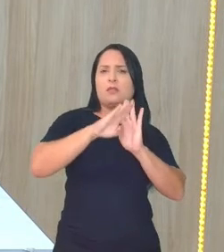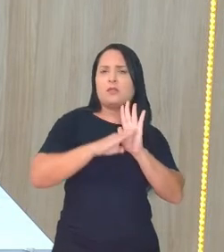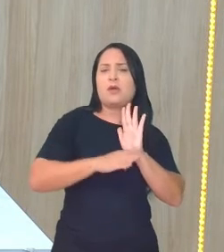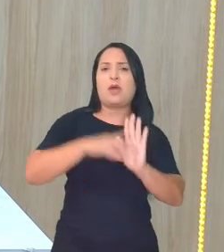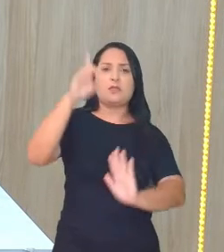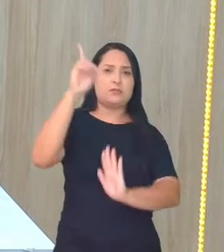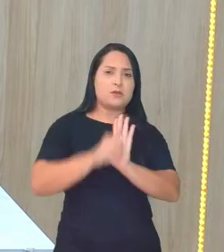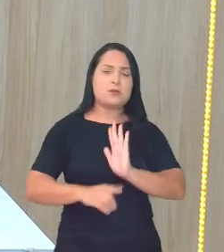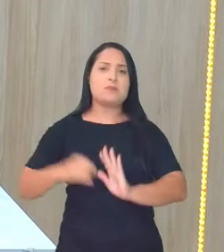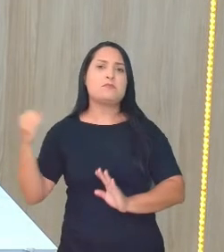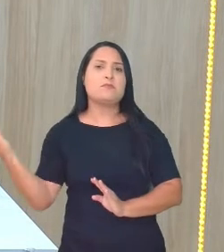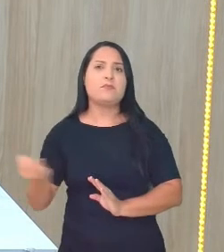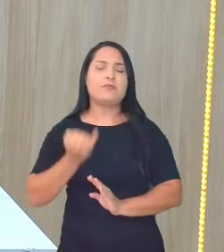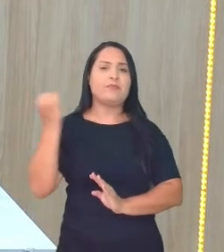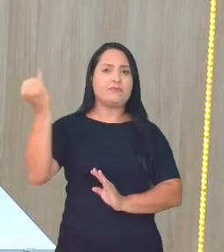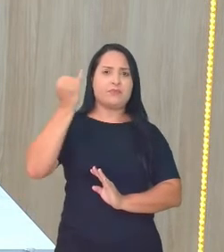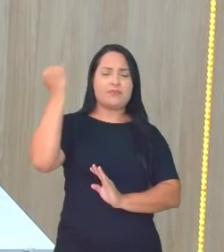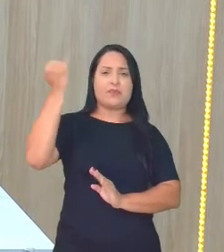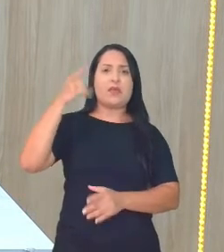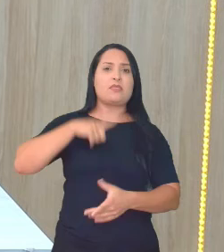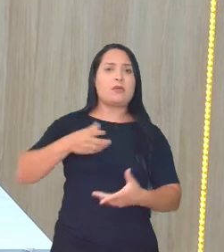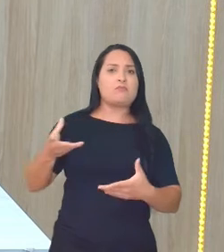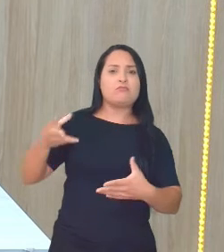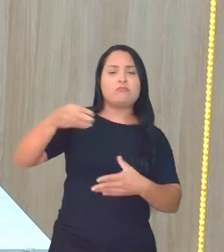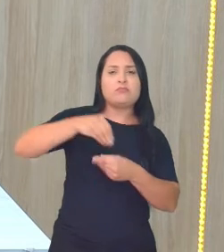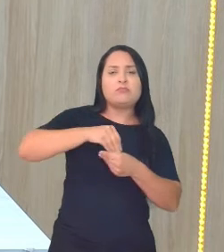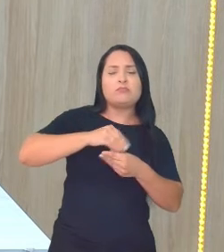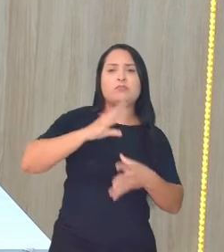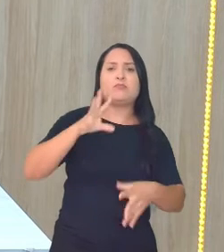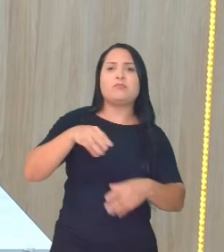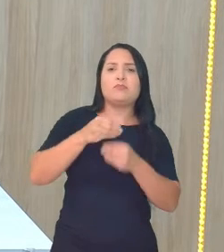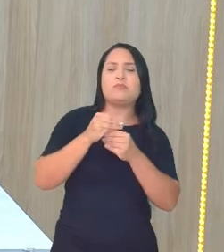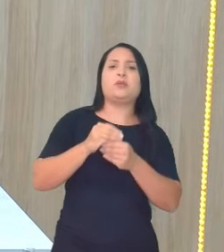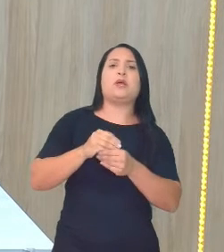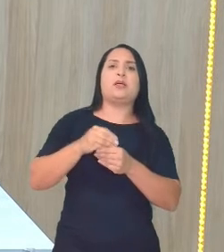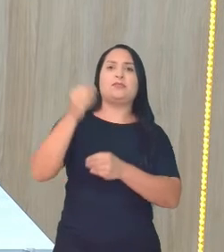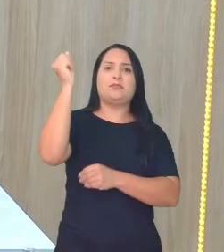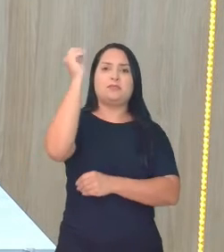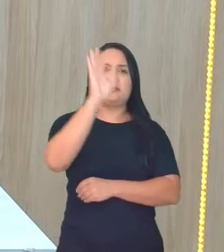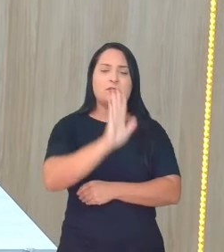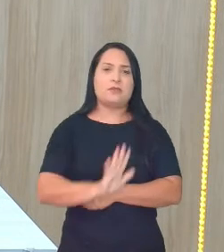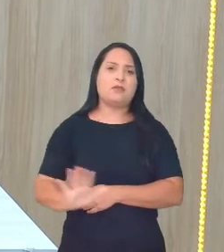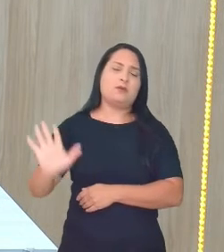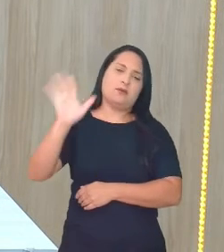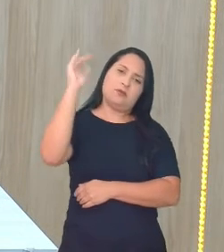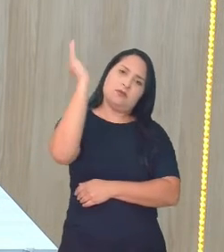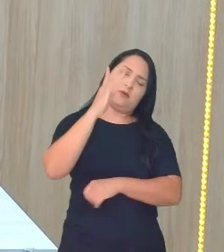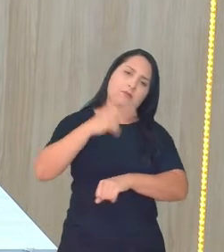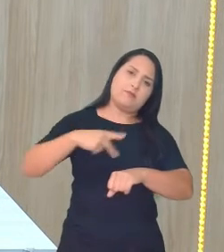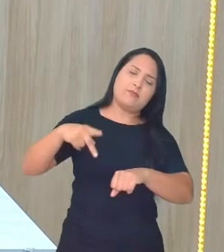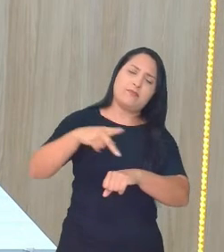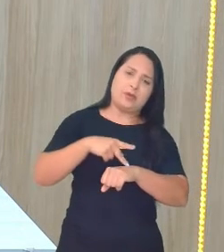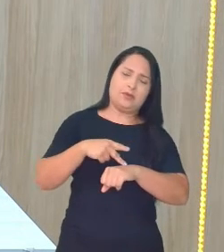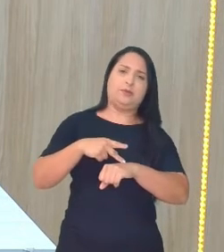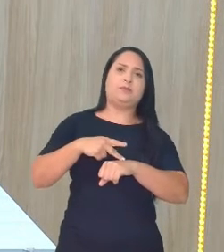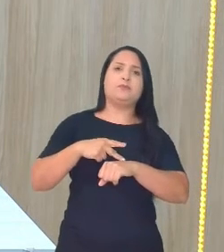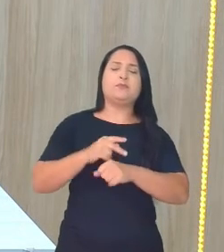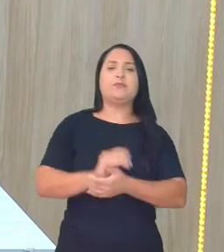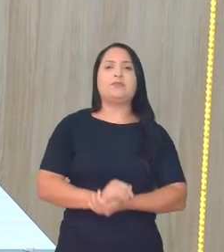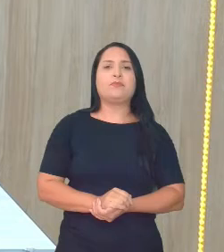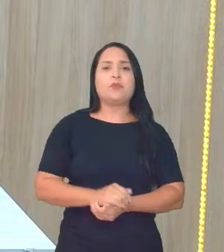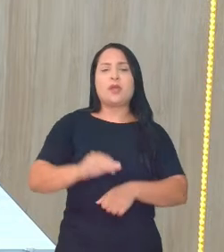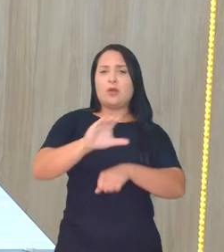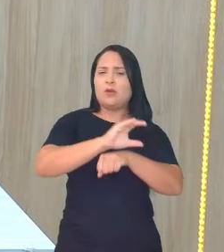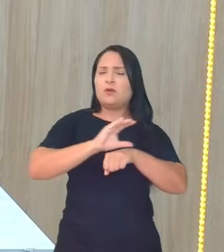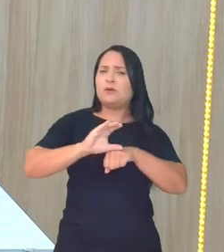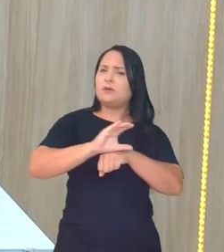direitos fundamentais que estão ali dentro de uma nação, né? De um país que vai reger. E a Constituição,